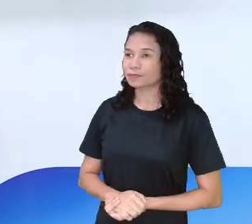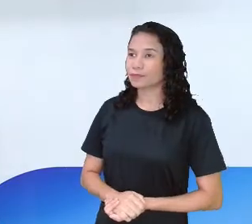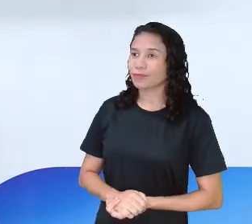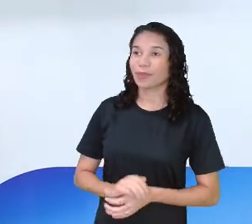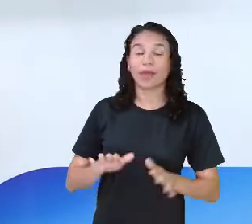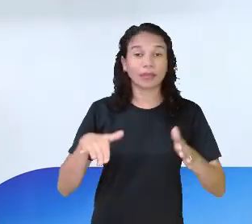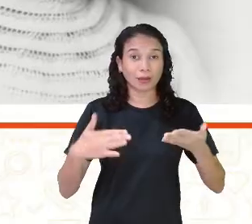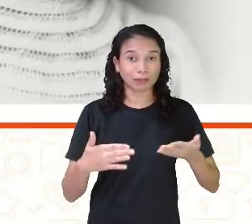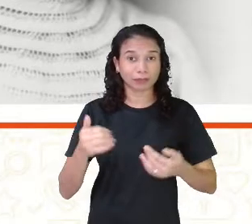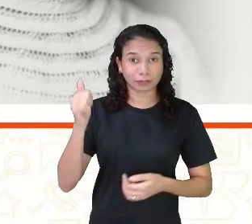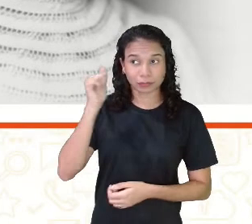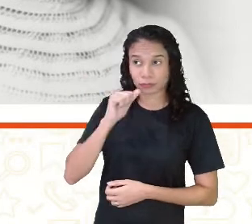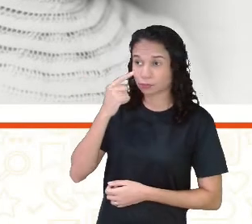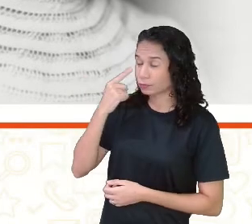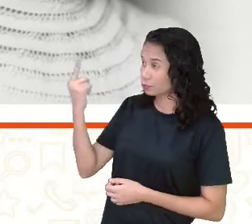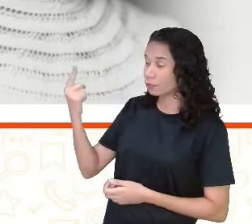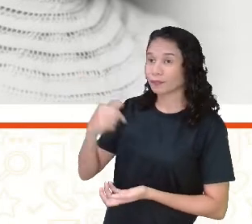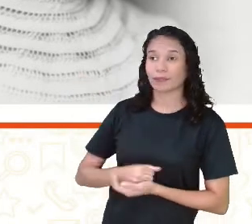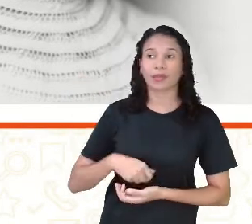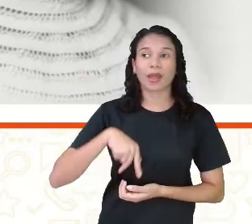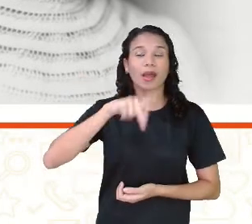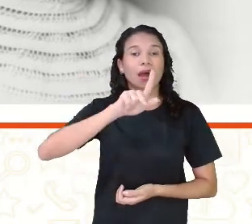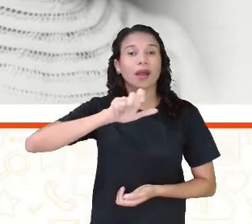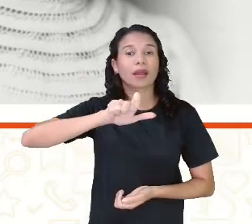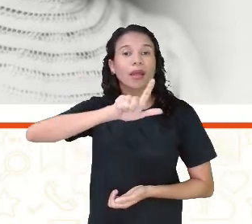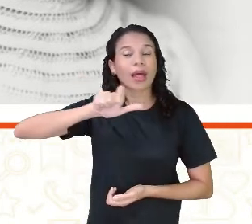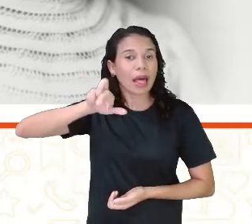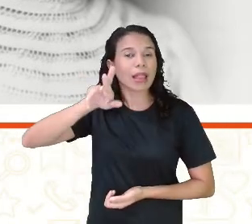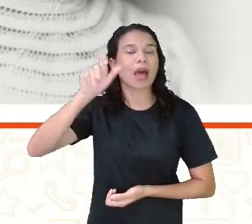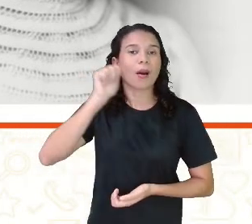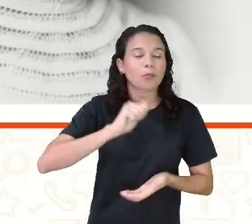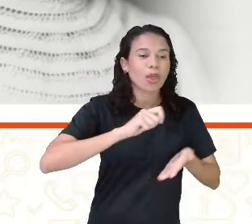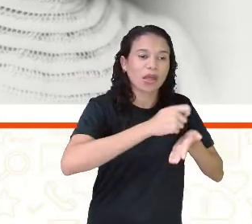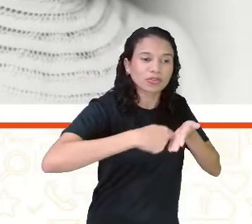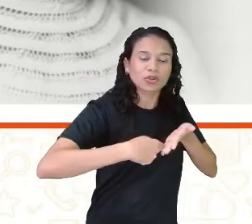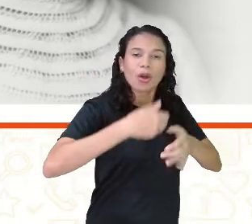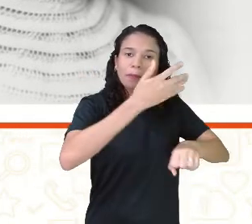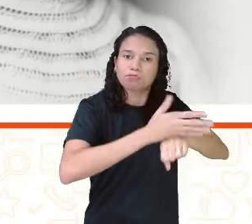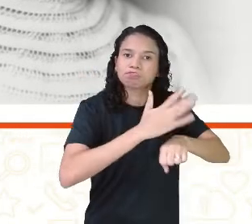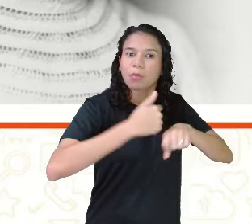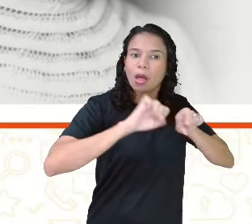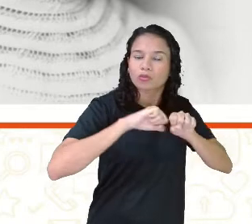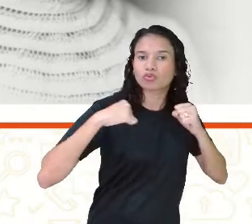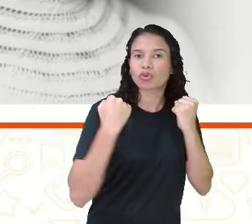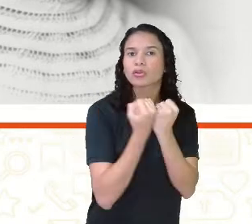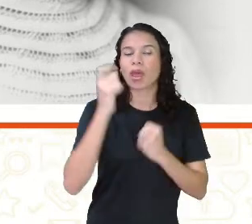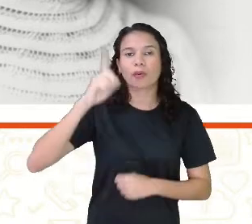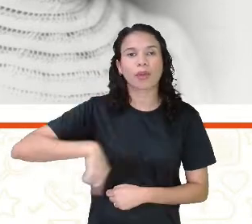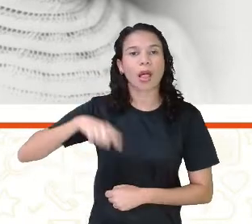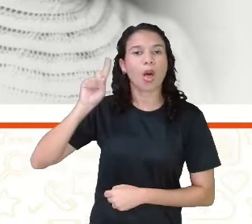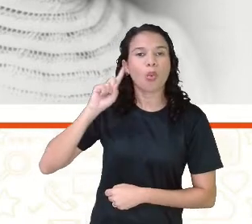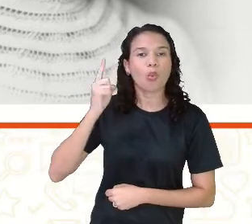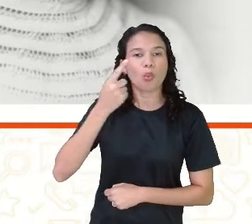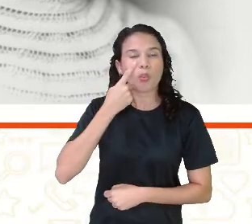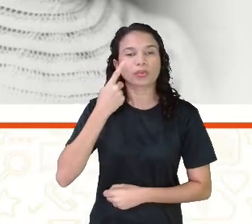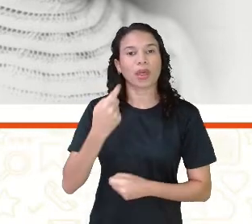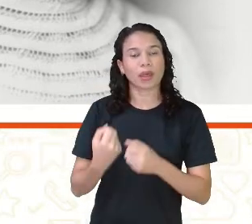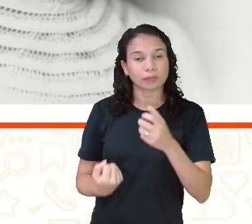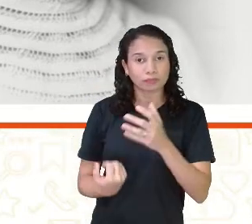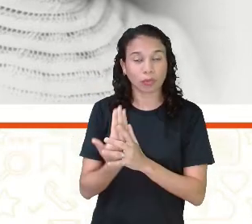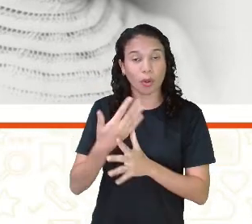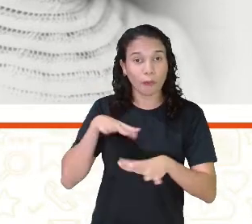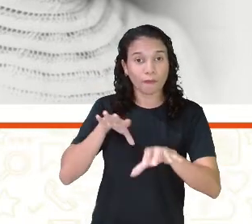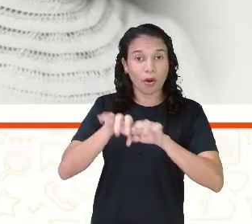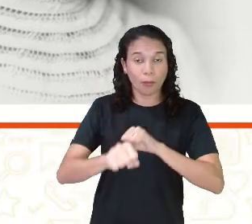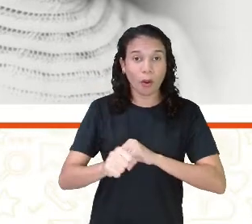Então, Helen Keller, né, foi uma escritora e ativista social norte-americana, surdo-cega. Ela formou-se em